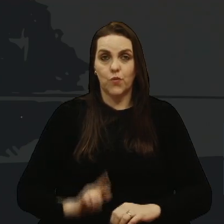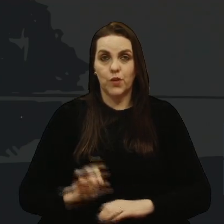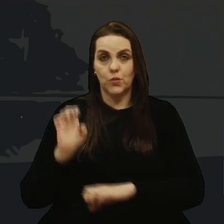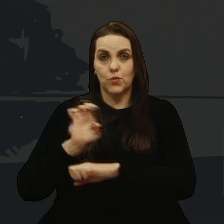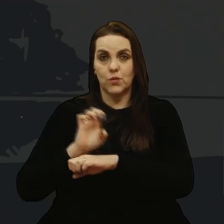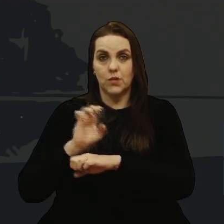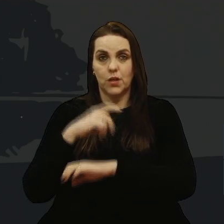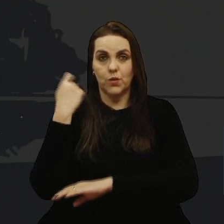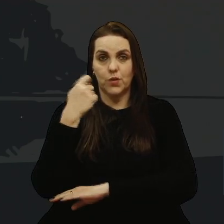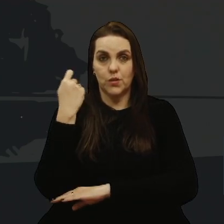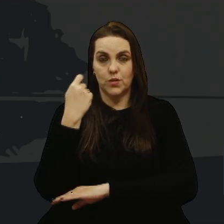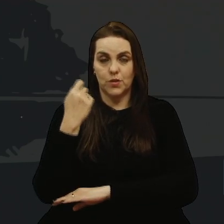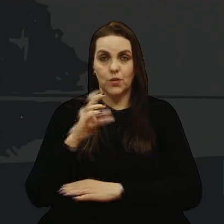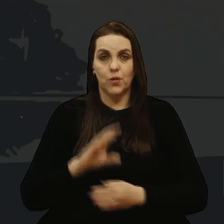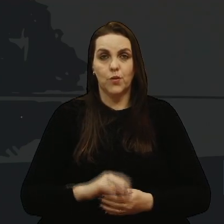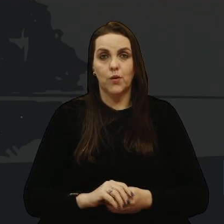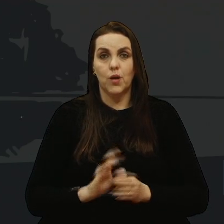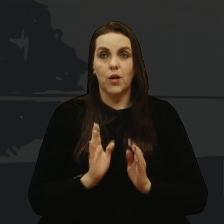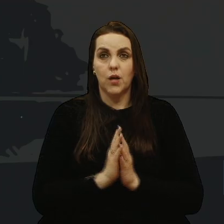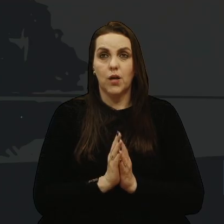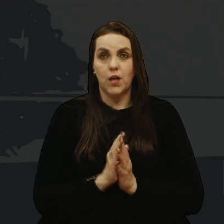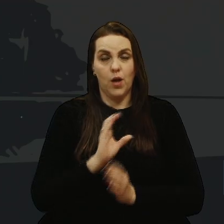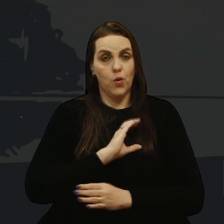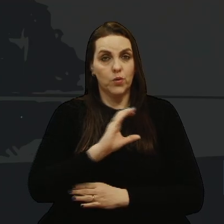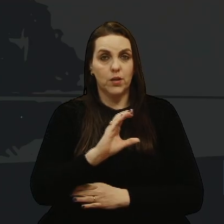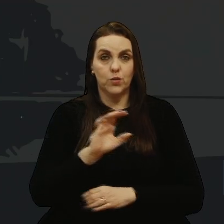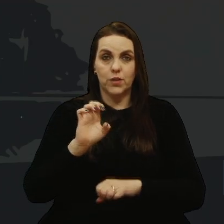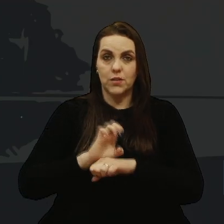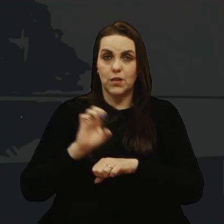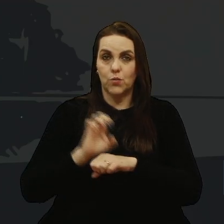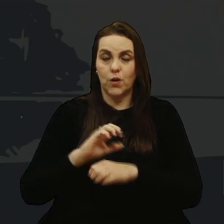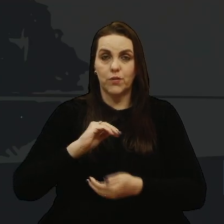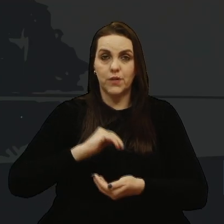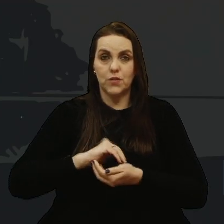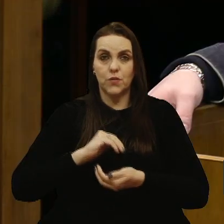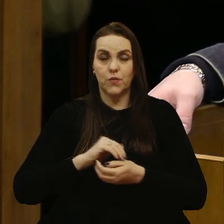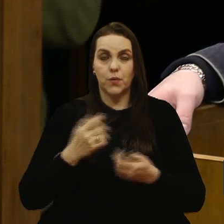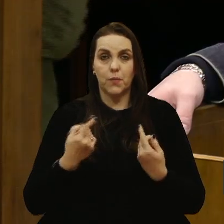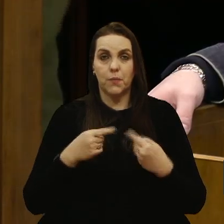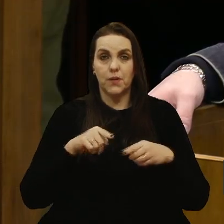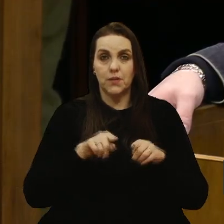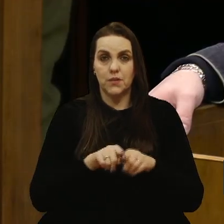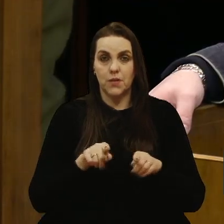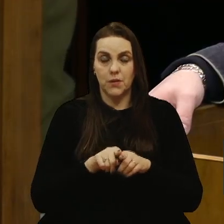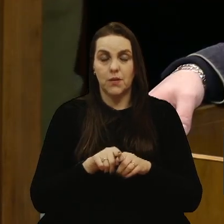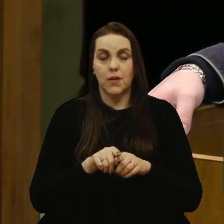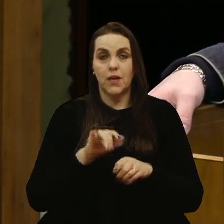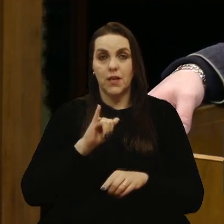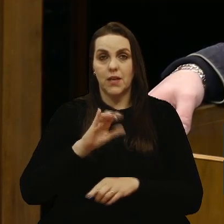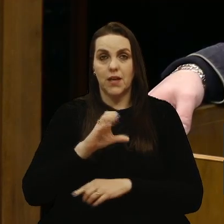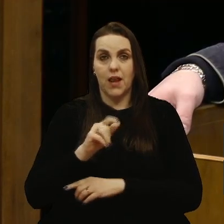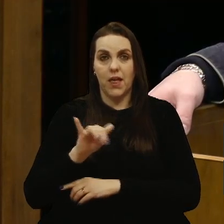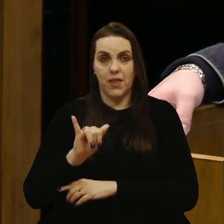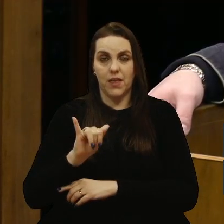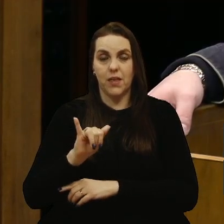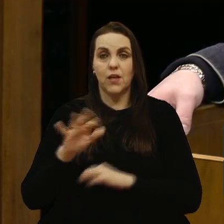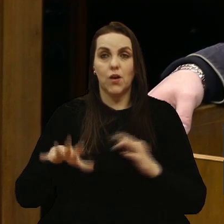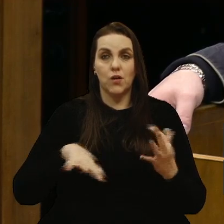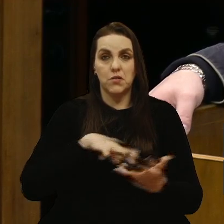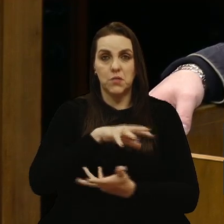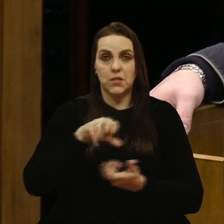da Coordenadoria Estadual de Proteção e Defesa Civil, e em parceria com o ICLEI, Governos Locais pela